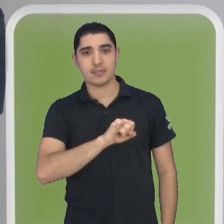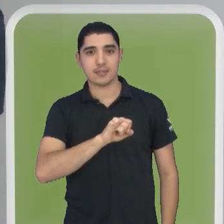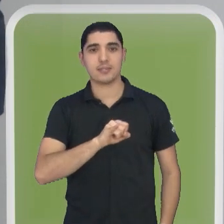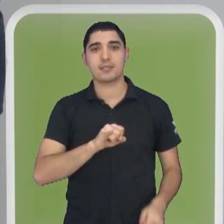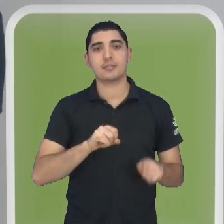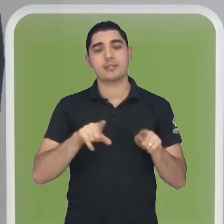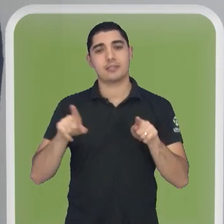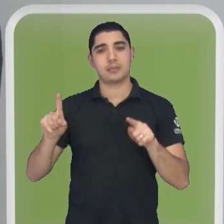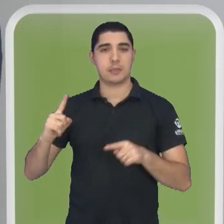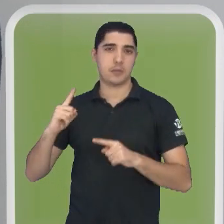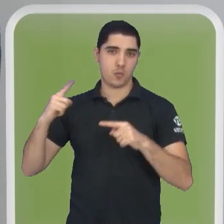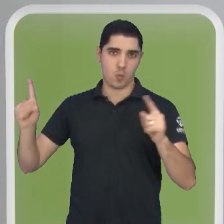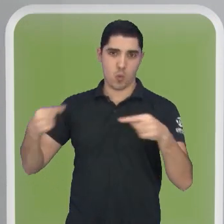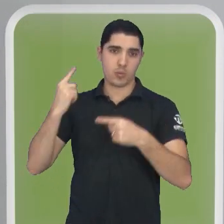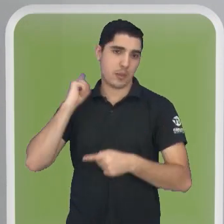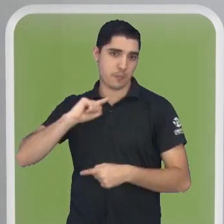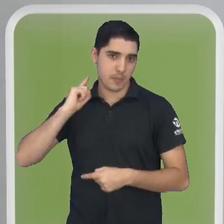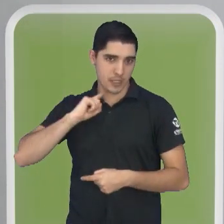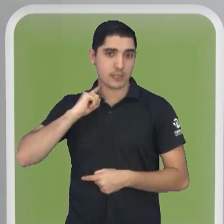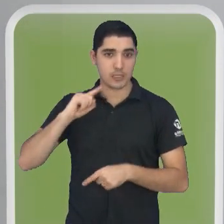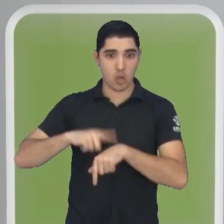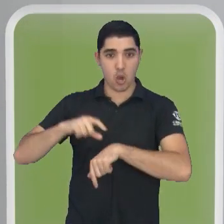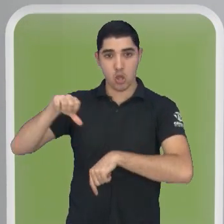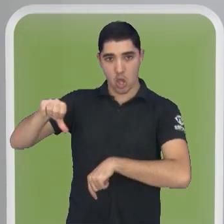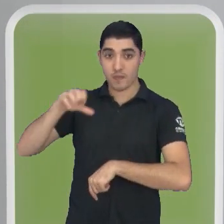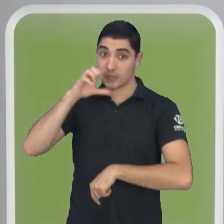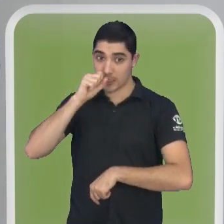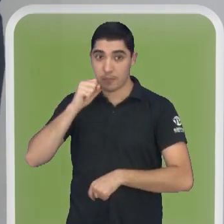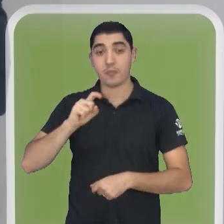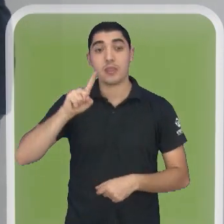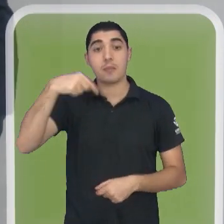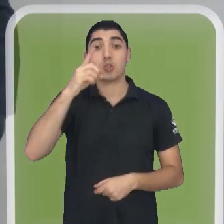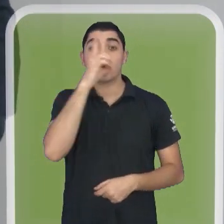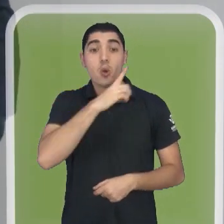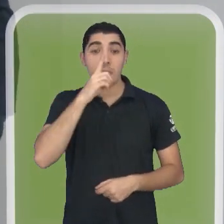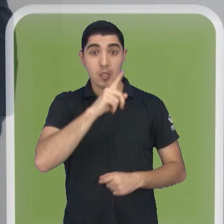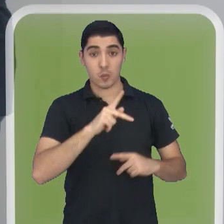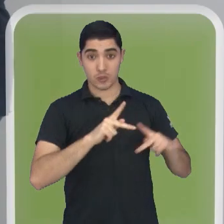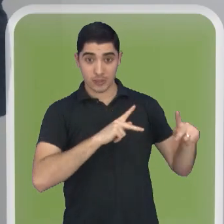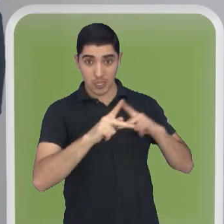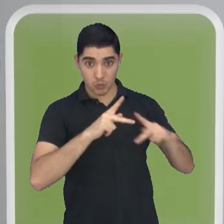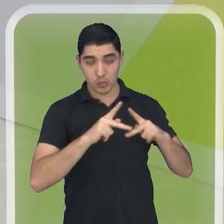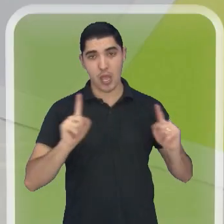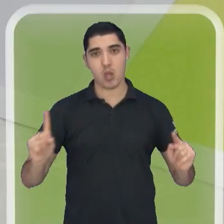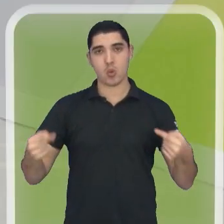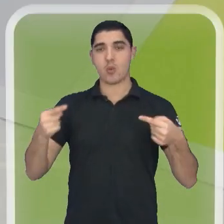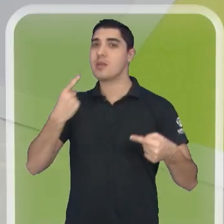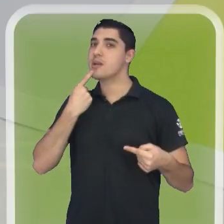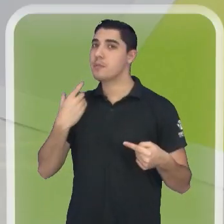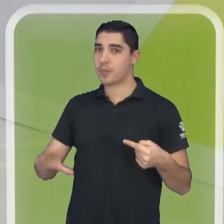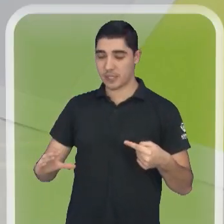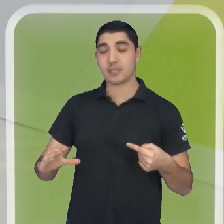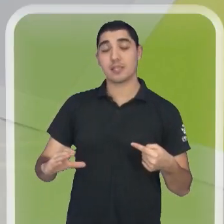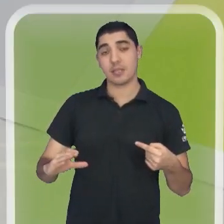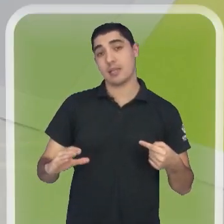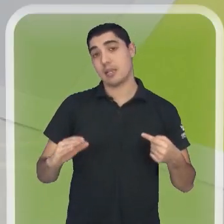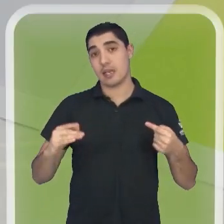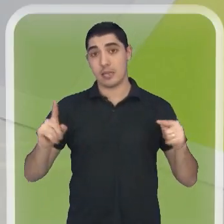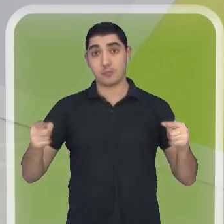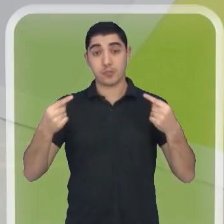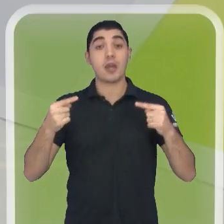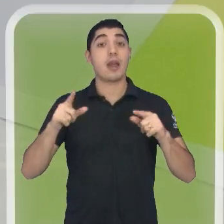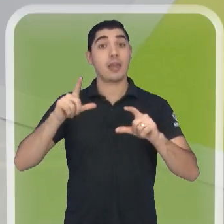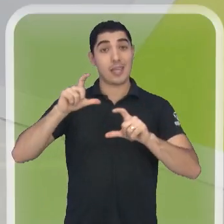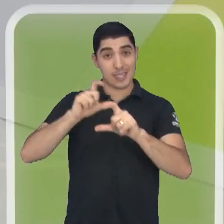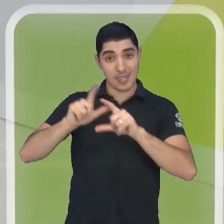horas SESI e Minas. No domingo jogo isolado, 18h30 Arena Farmaconde, São José e Campinas, jogo que a TV Câmara